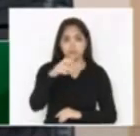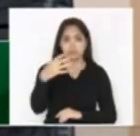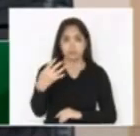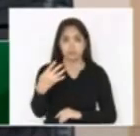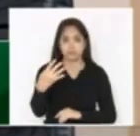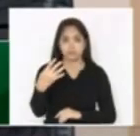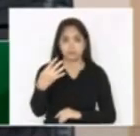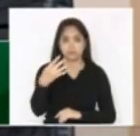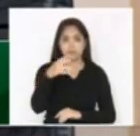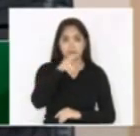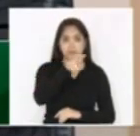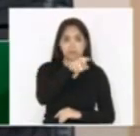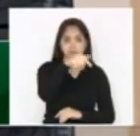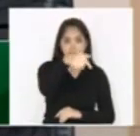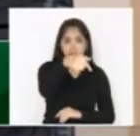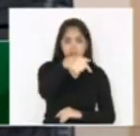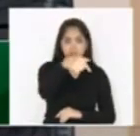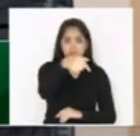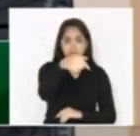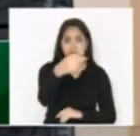554 e